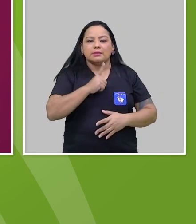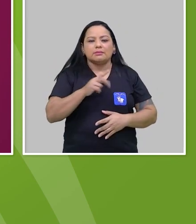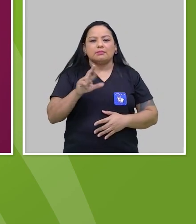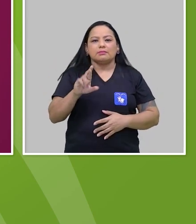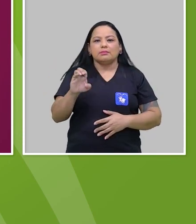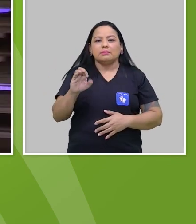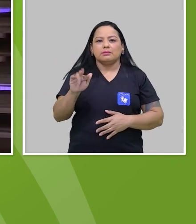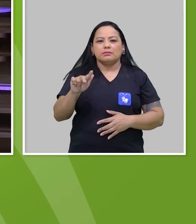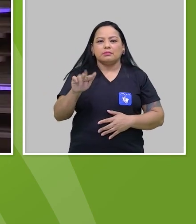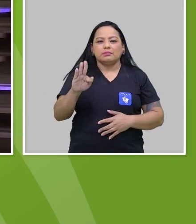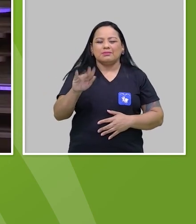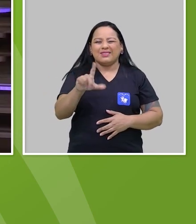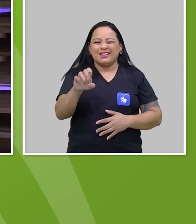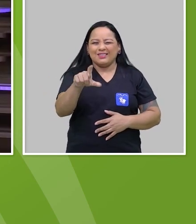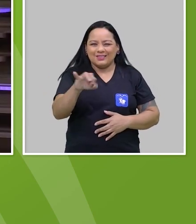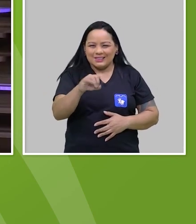reflexão.